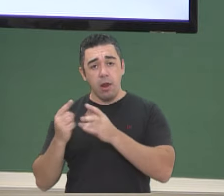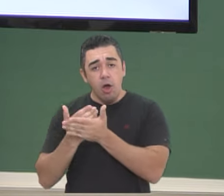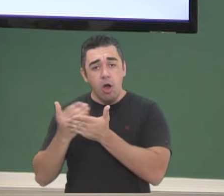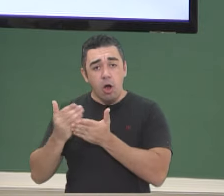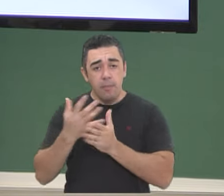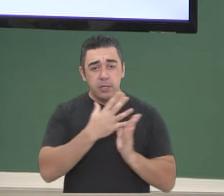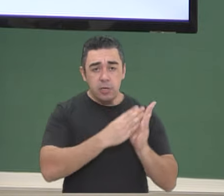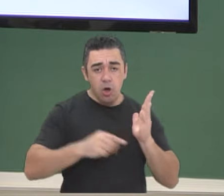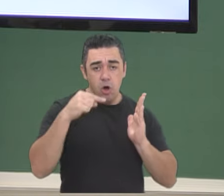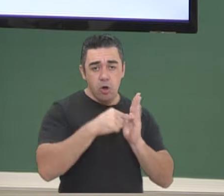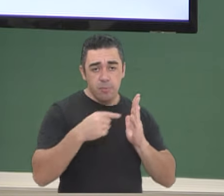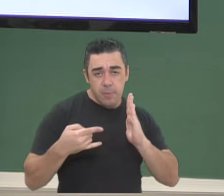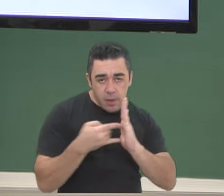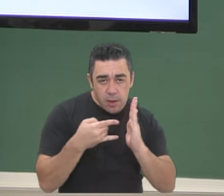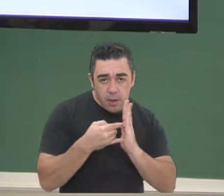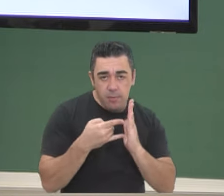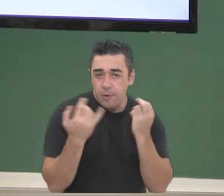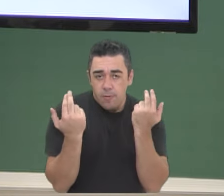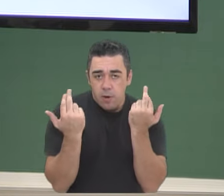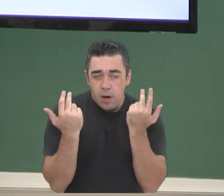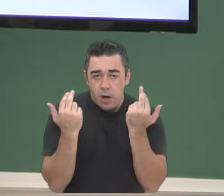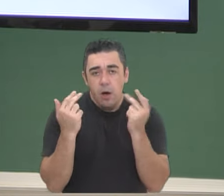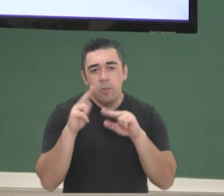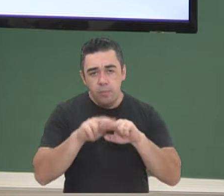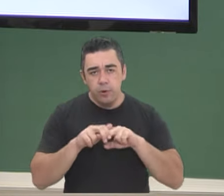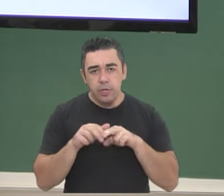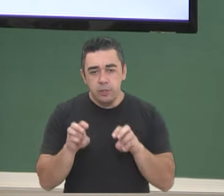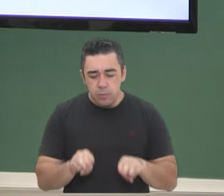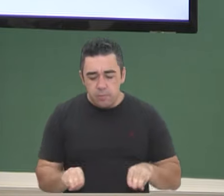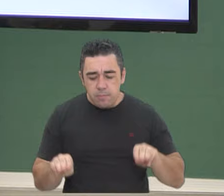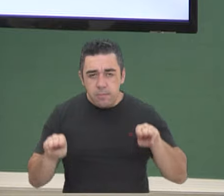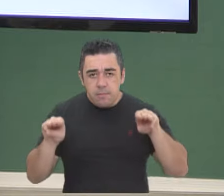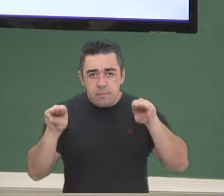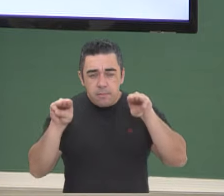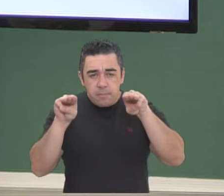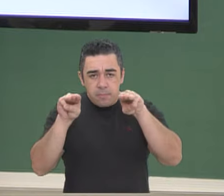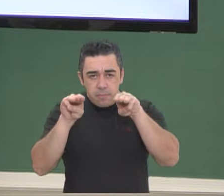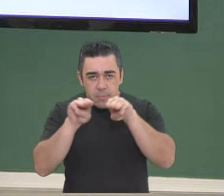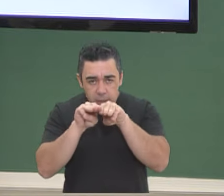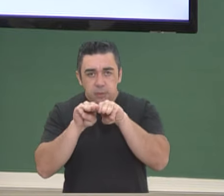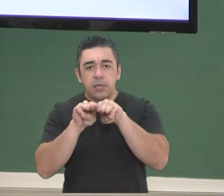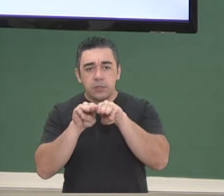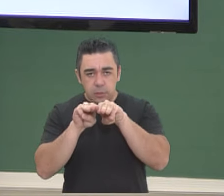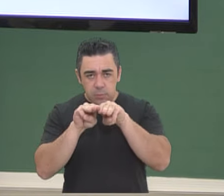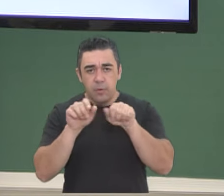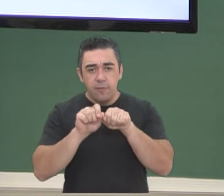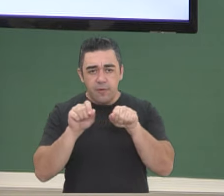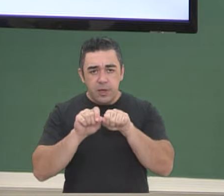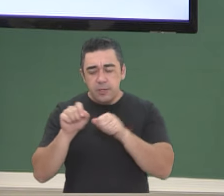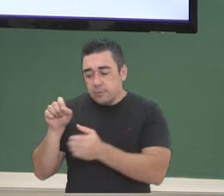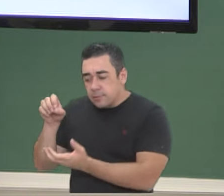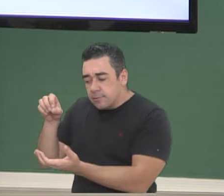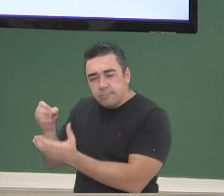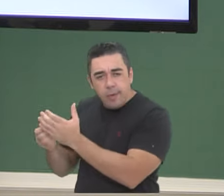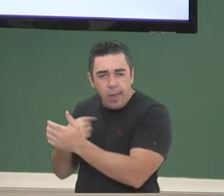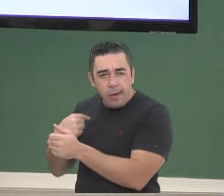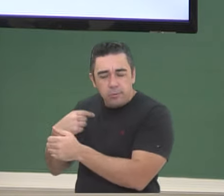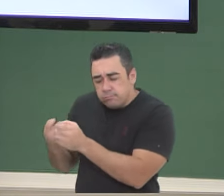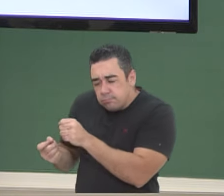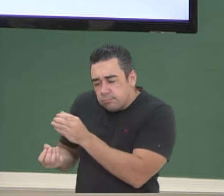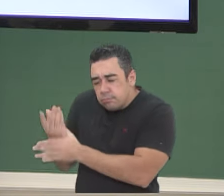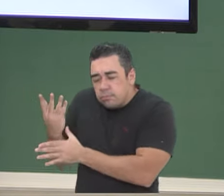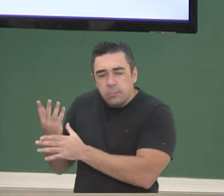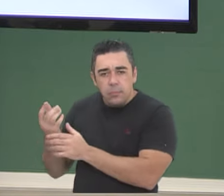imã temporariamente então é isso que a gente chama de magnetismo é artificial